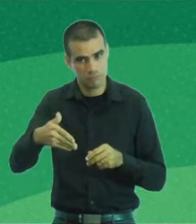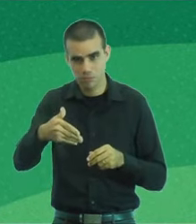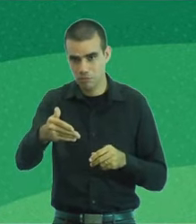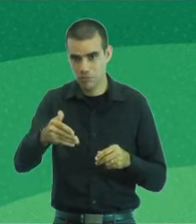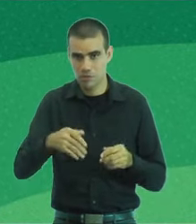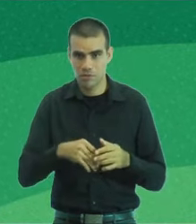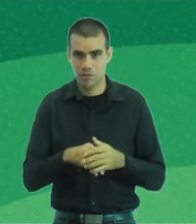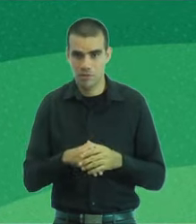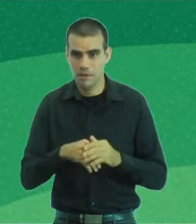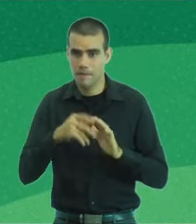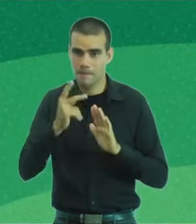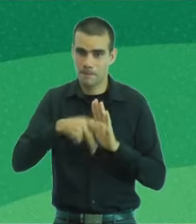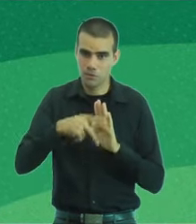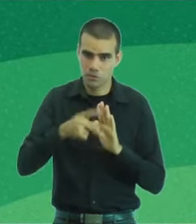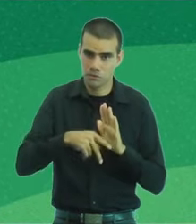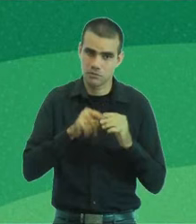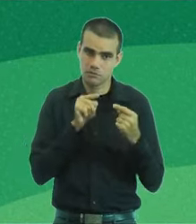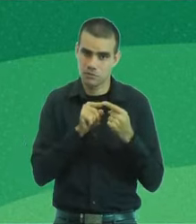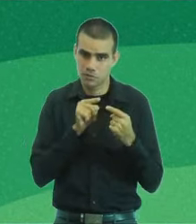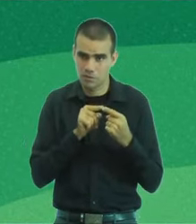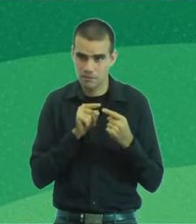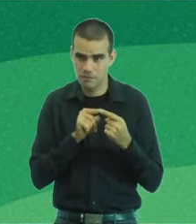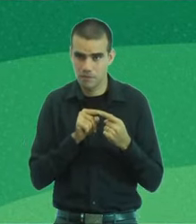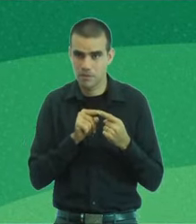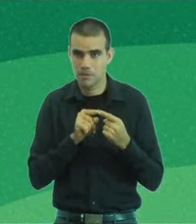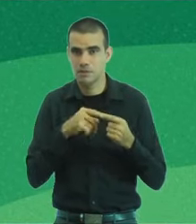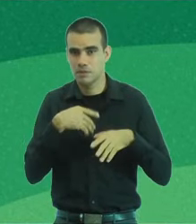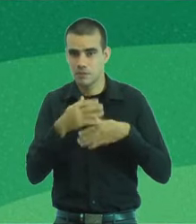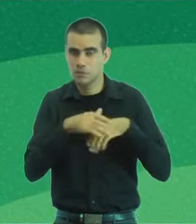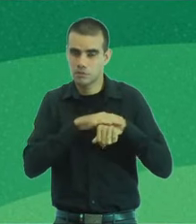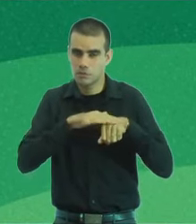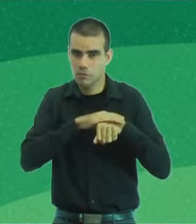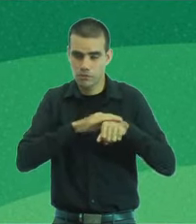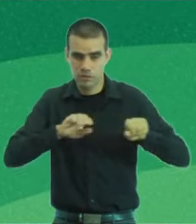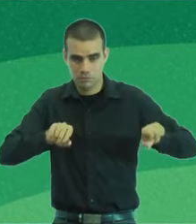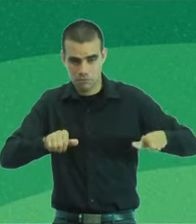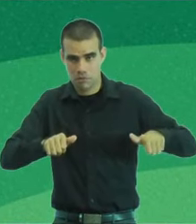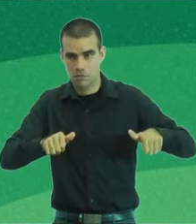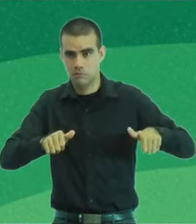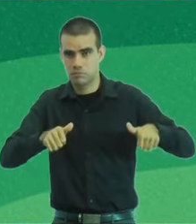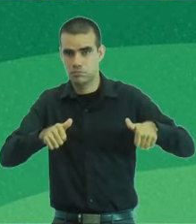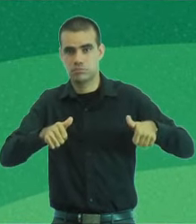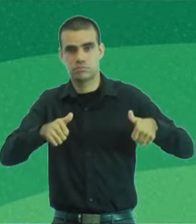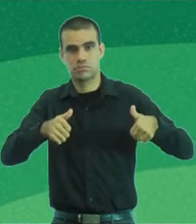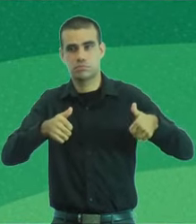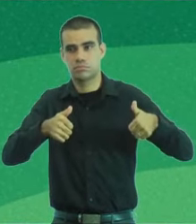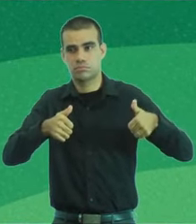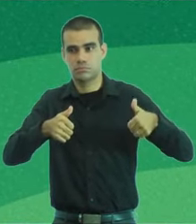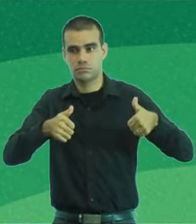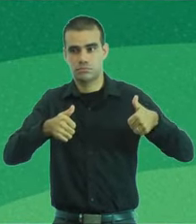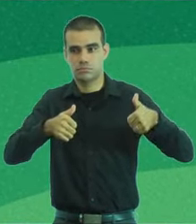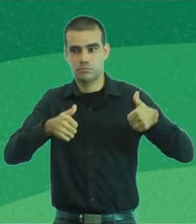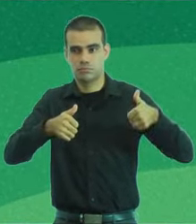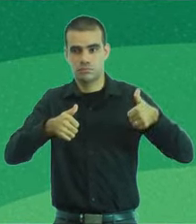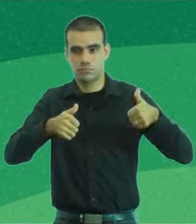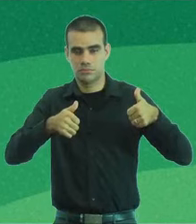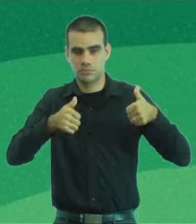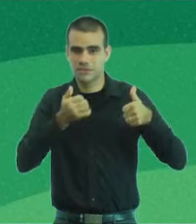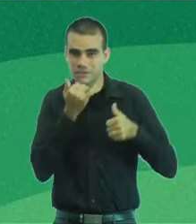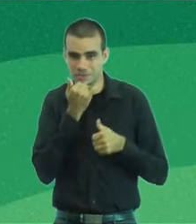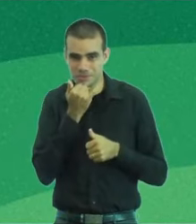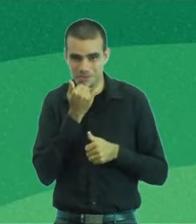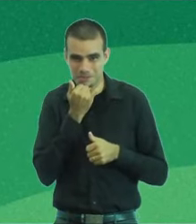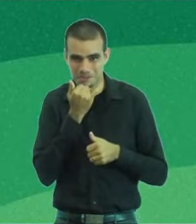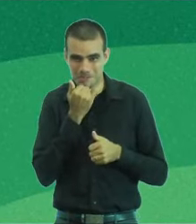o projeto fazer sentido e depois essa conversa as coisas foram melhorando e melhorando bastante desculpa por isso